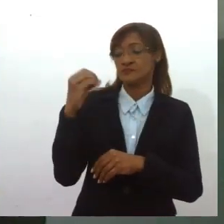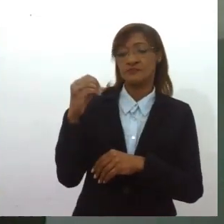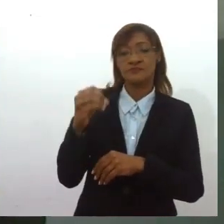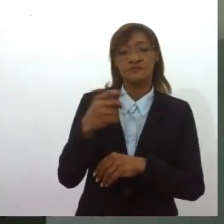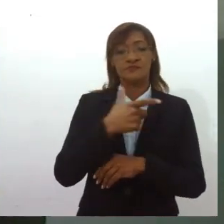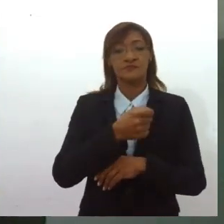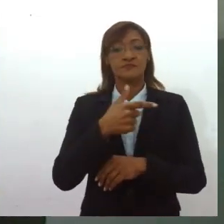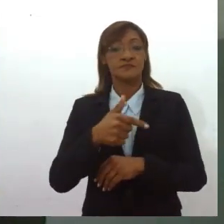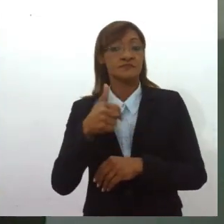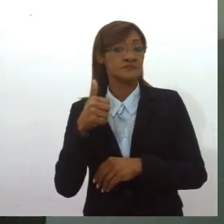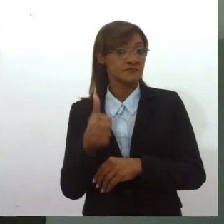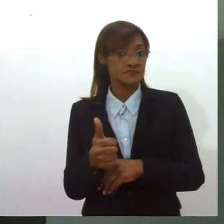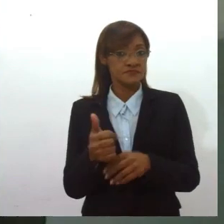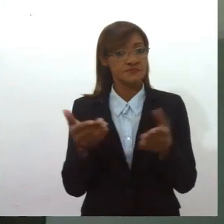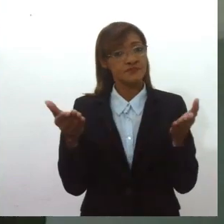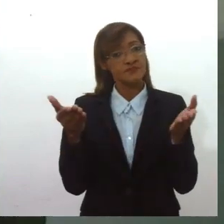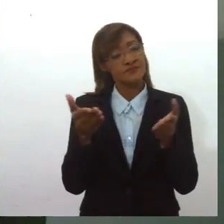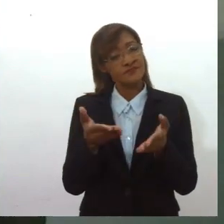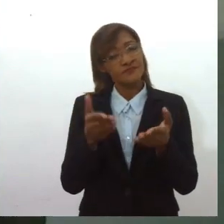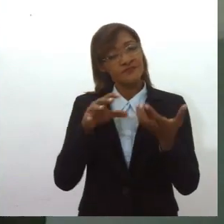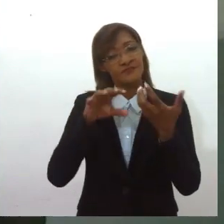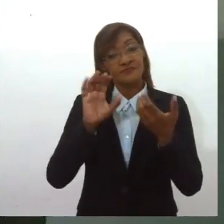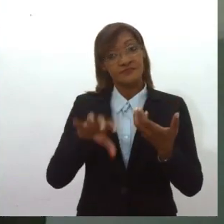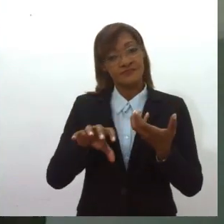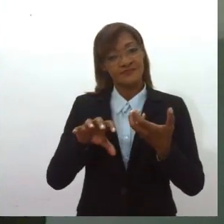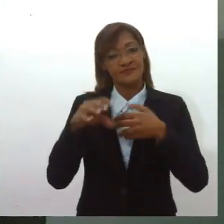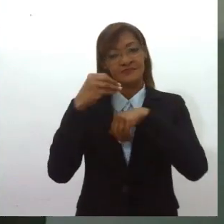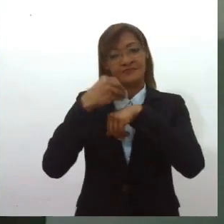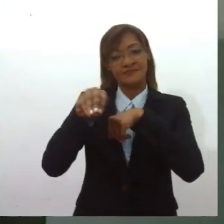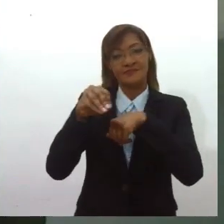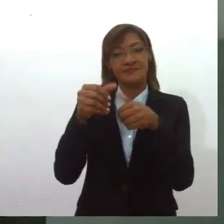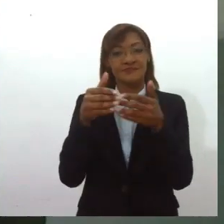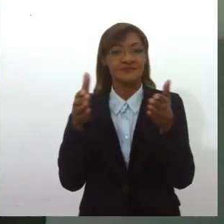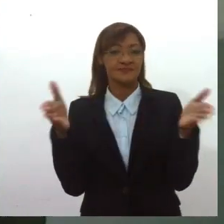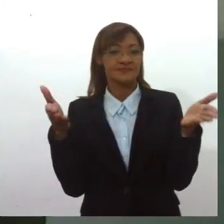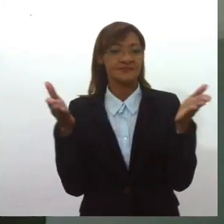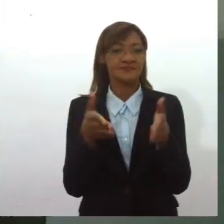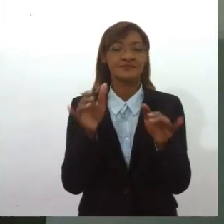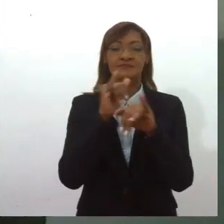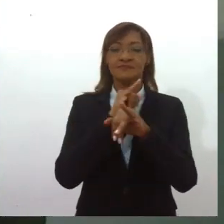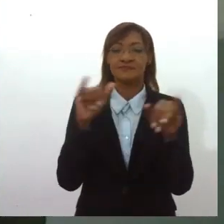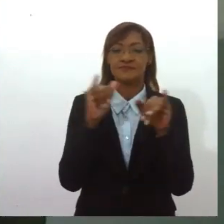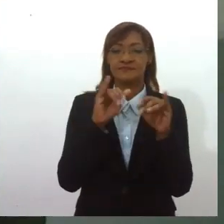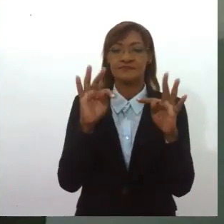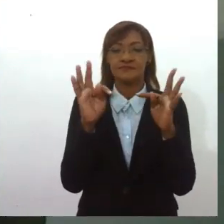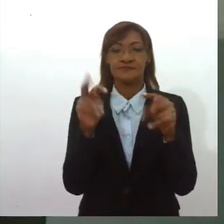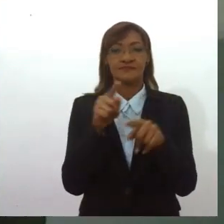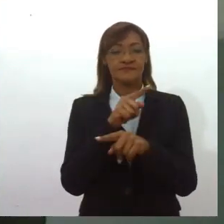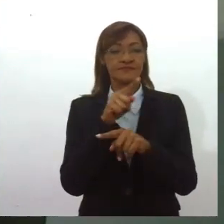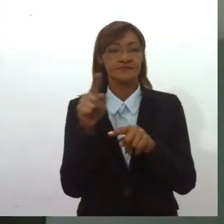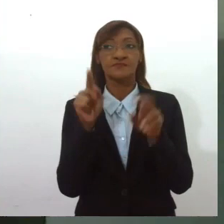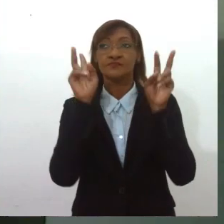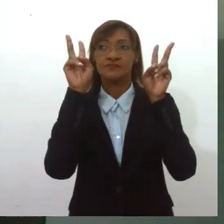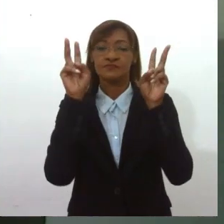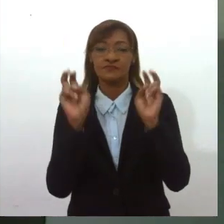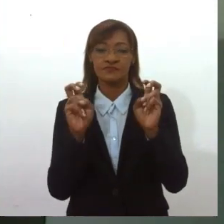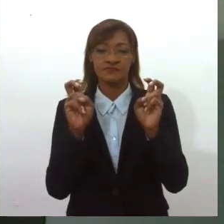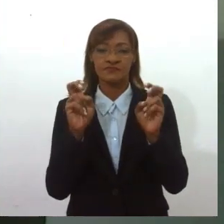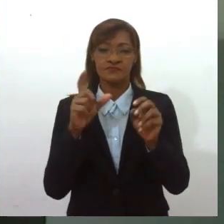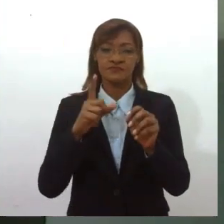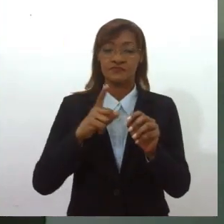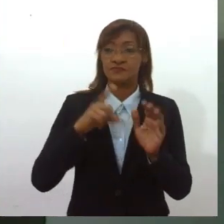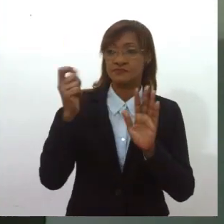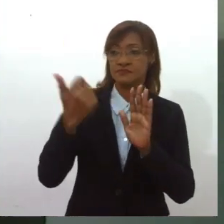2021 o programa congresso em Pauta Está no Ar atualizando aí os telespectadores sobre as matérias em análise no